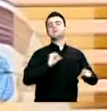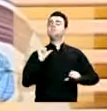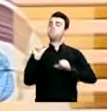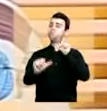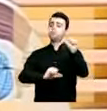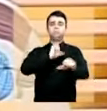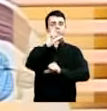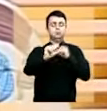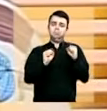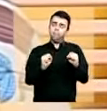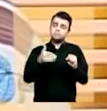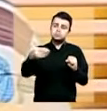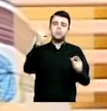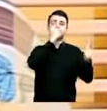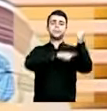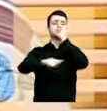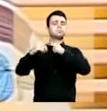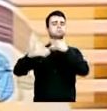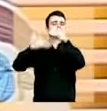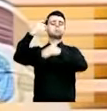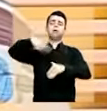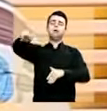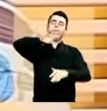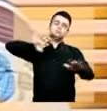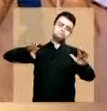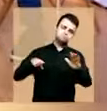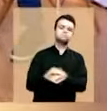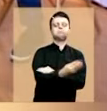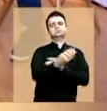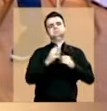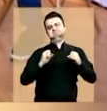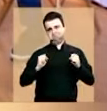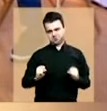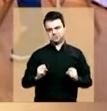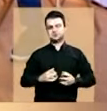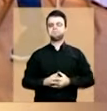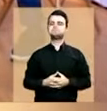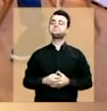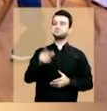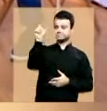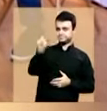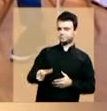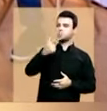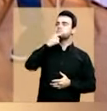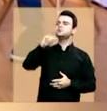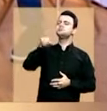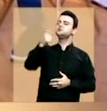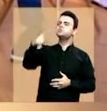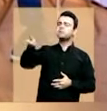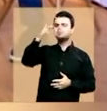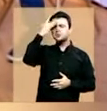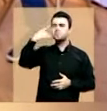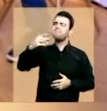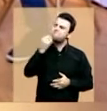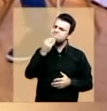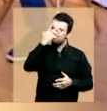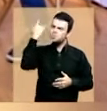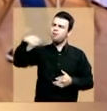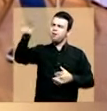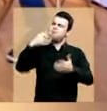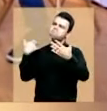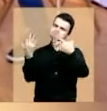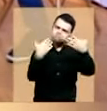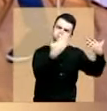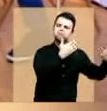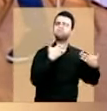possa surtir algum efeito. Vire hábito, né? E vire um hábito, exato. O João, talvez também as pessoas conversarem mais